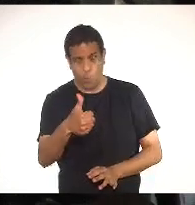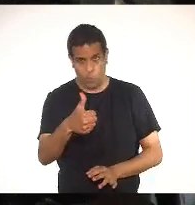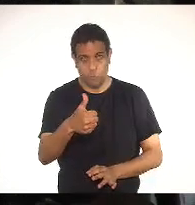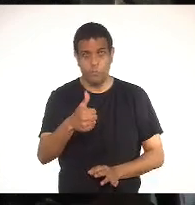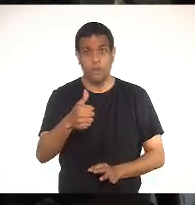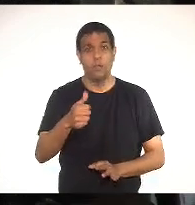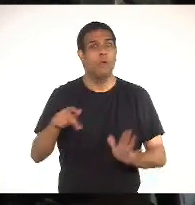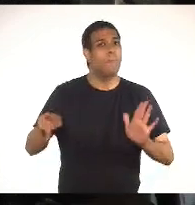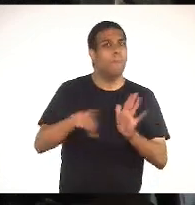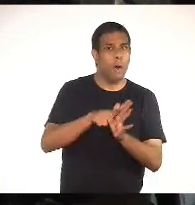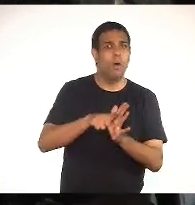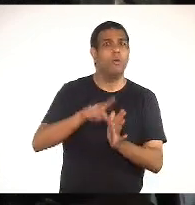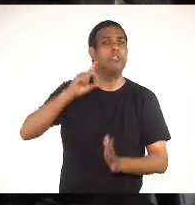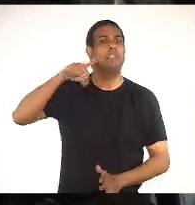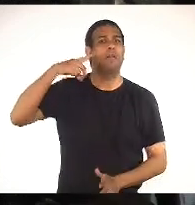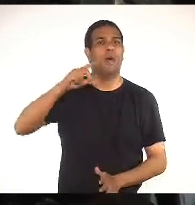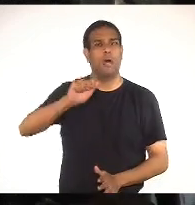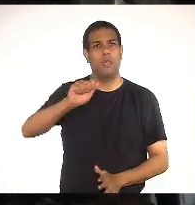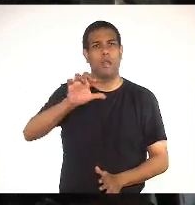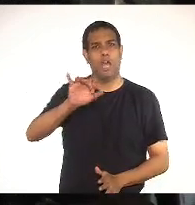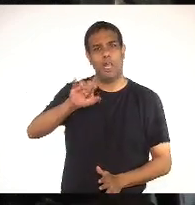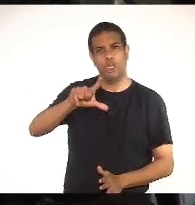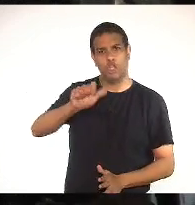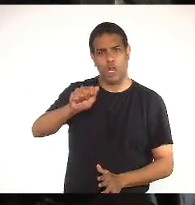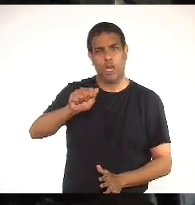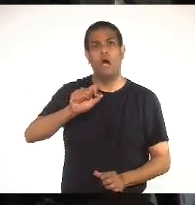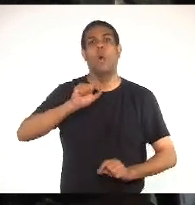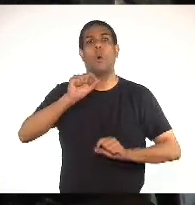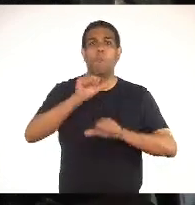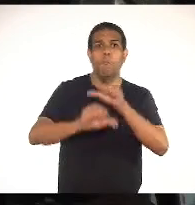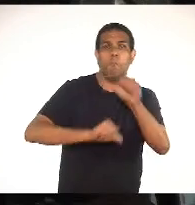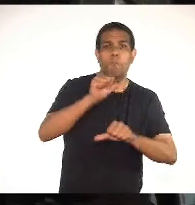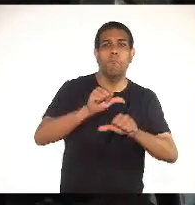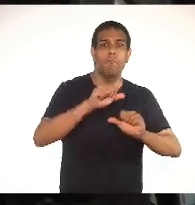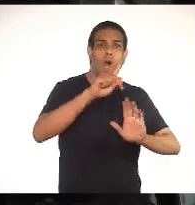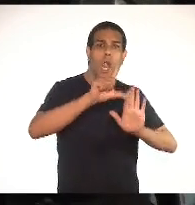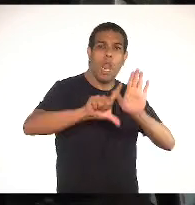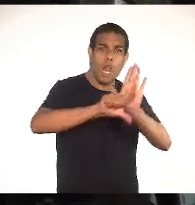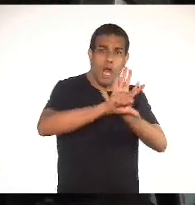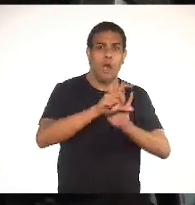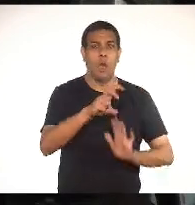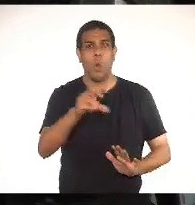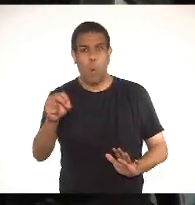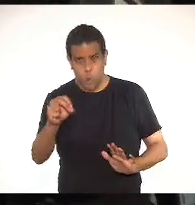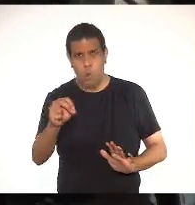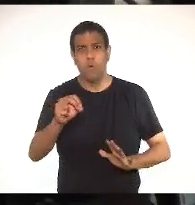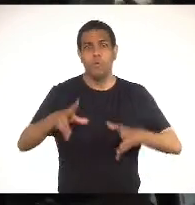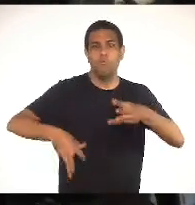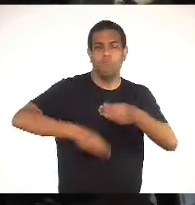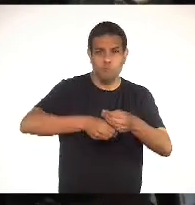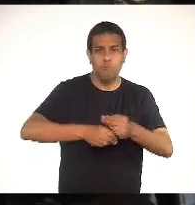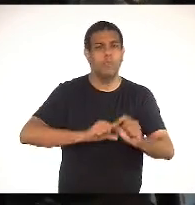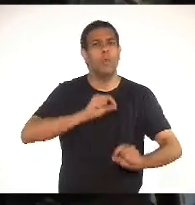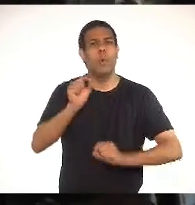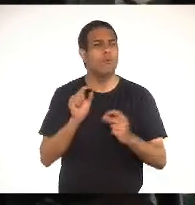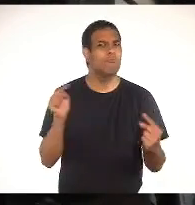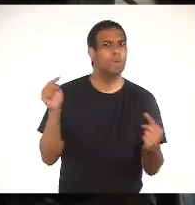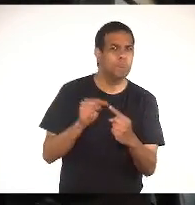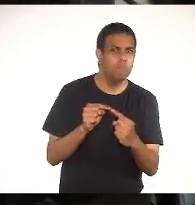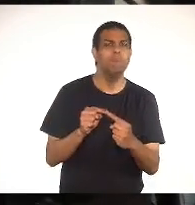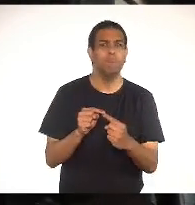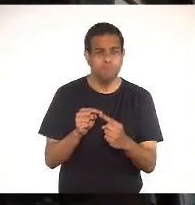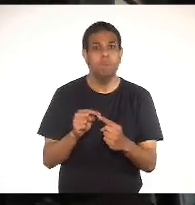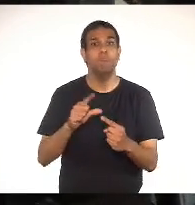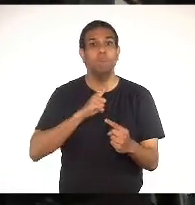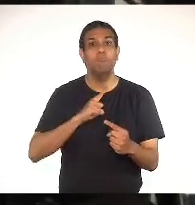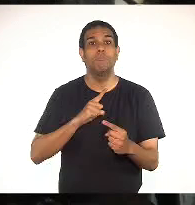de autoria do deputado Átila Nunes, que altera a Lei 5.645, de 6 de janeiro de 2010, para instituir o